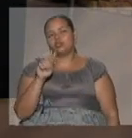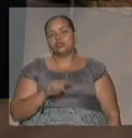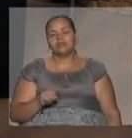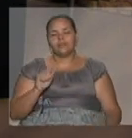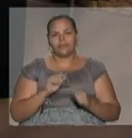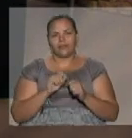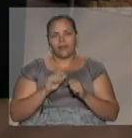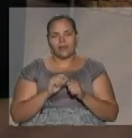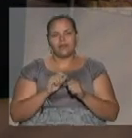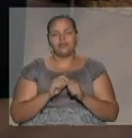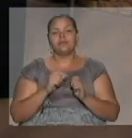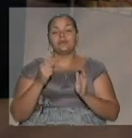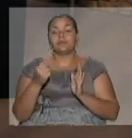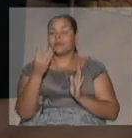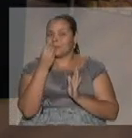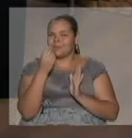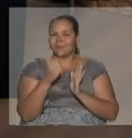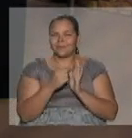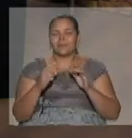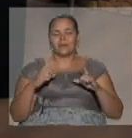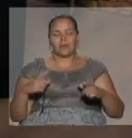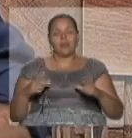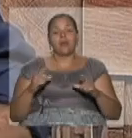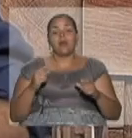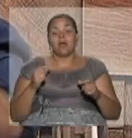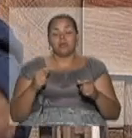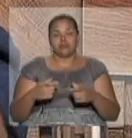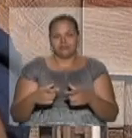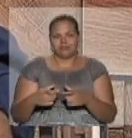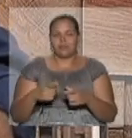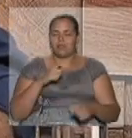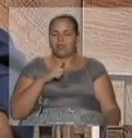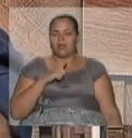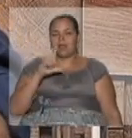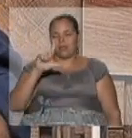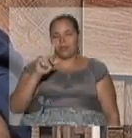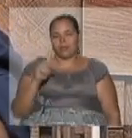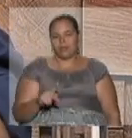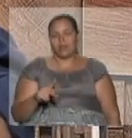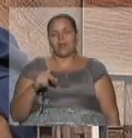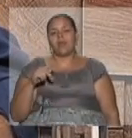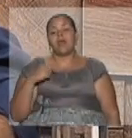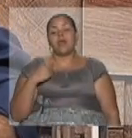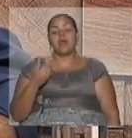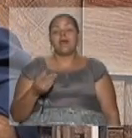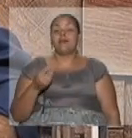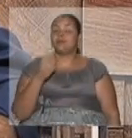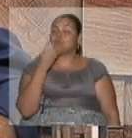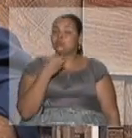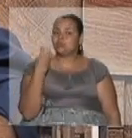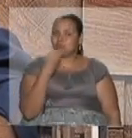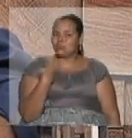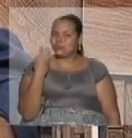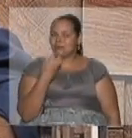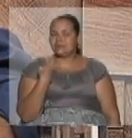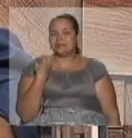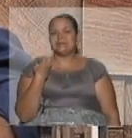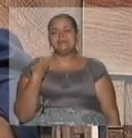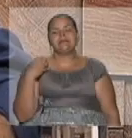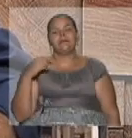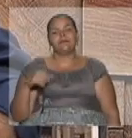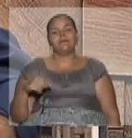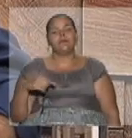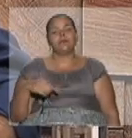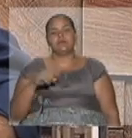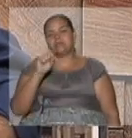capa de Jaime Nair. Então tem o LP de Pluft Fantasminha e uma das músicas foi para o